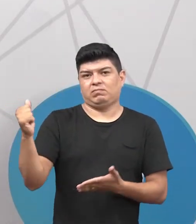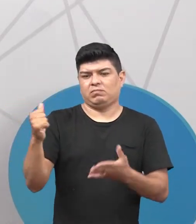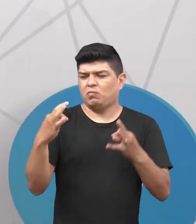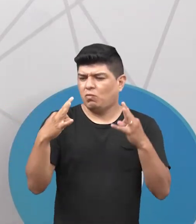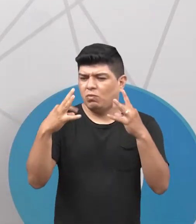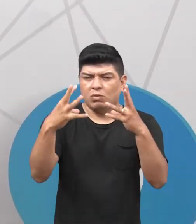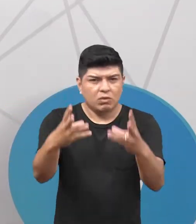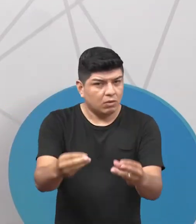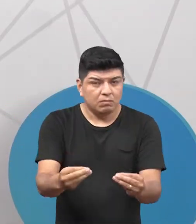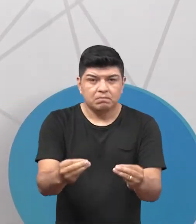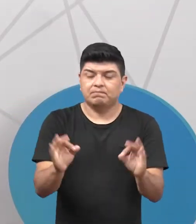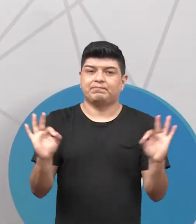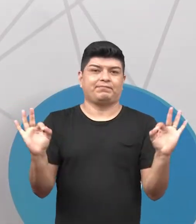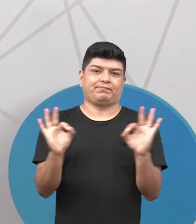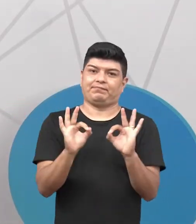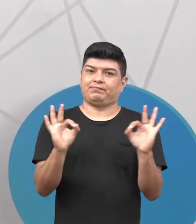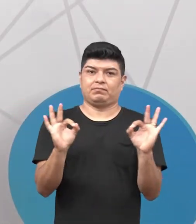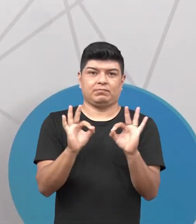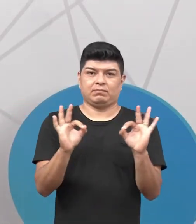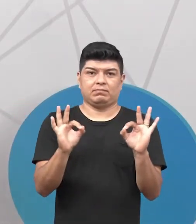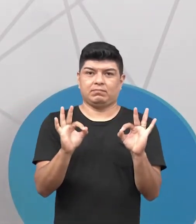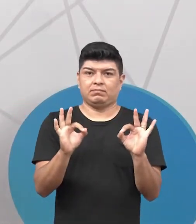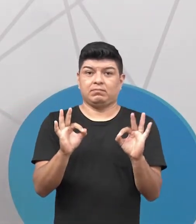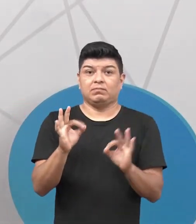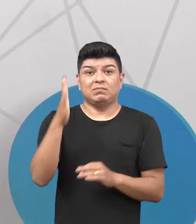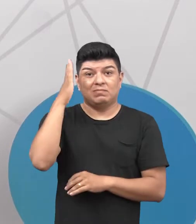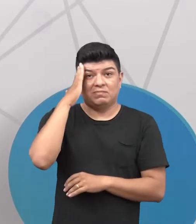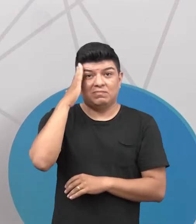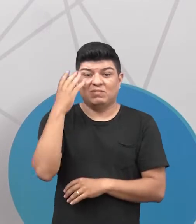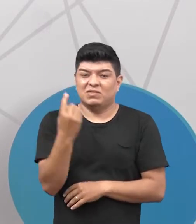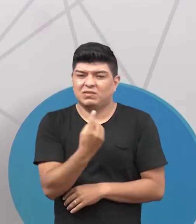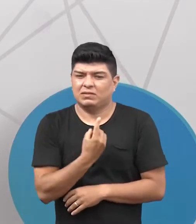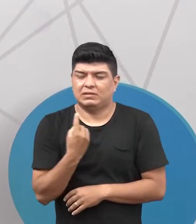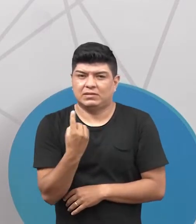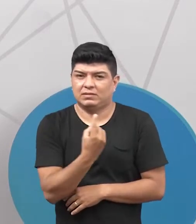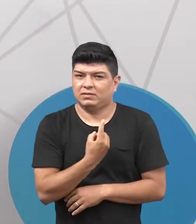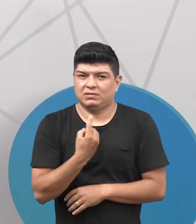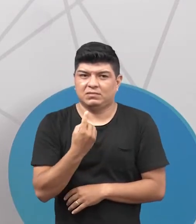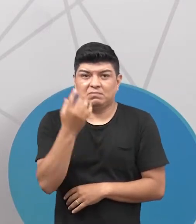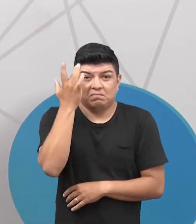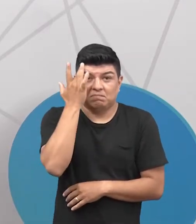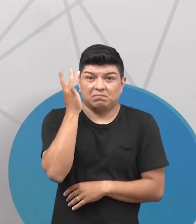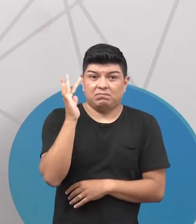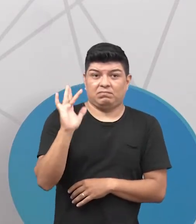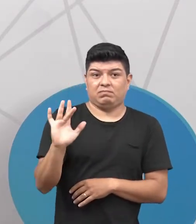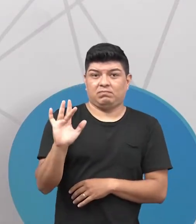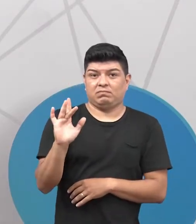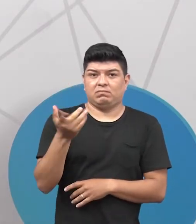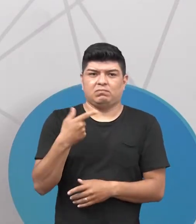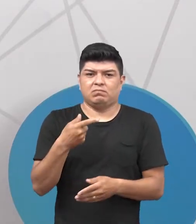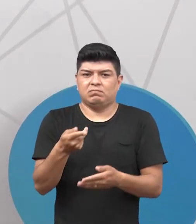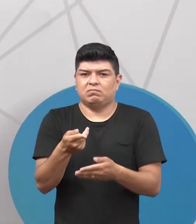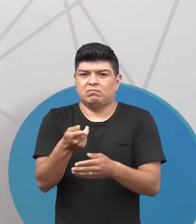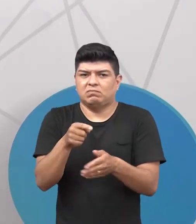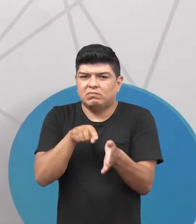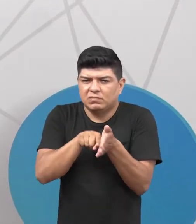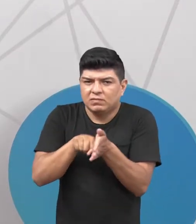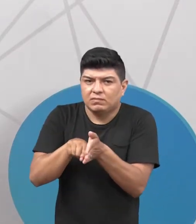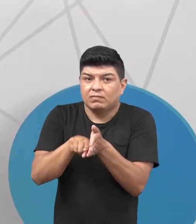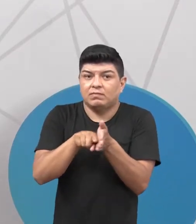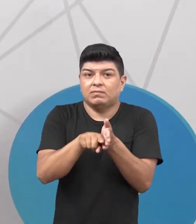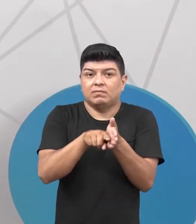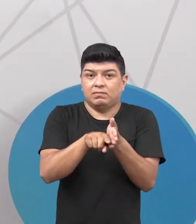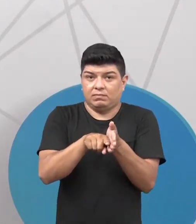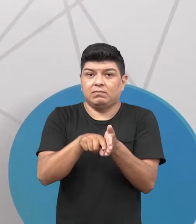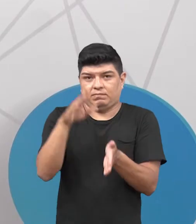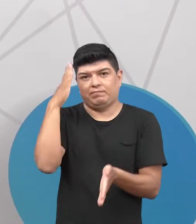completo. Nada sei que eu esteja sabendo sozinho. Nada sei que eu não possa investigar para procurar